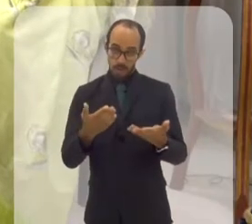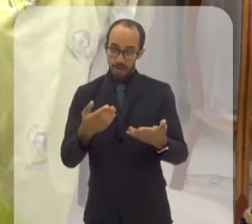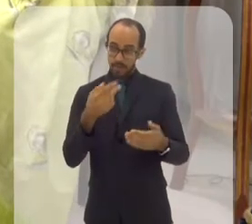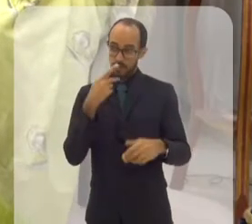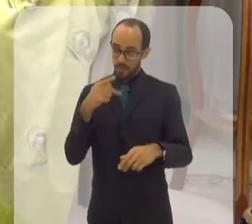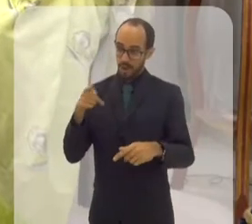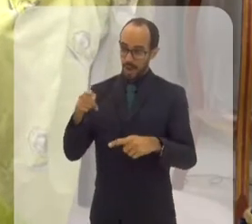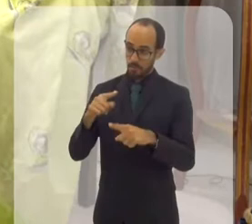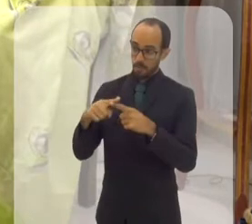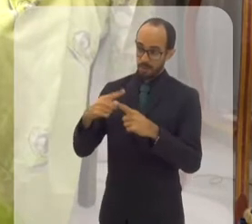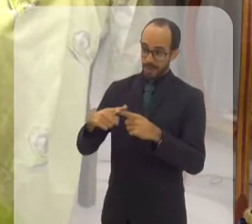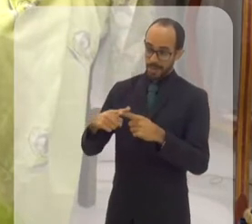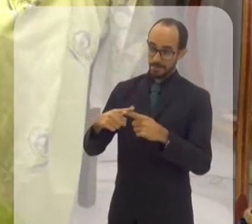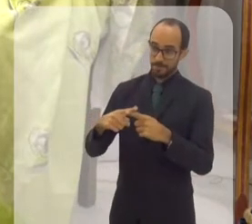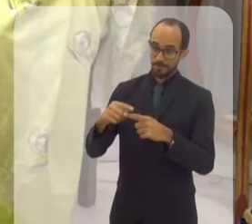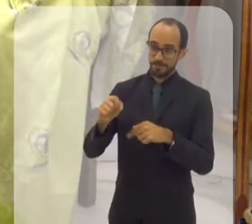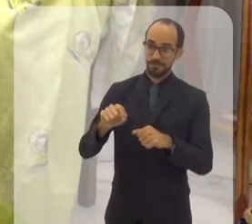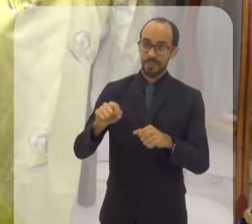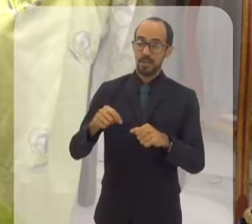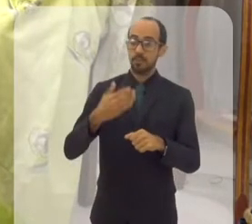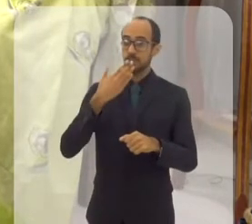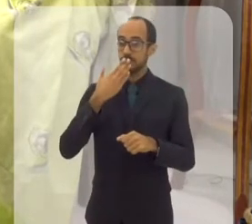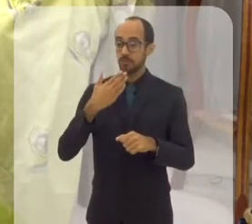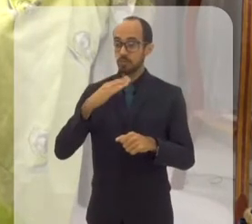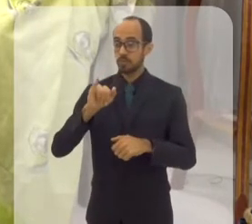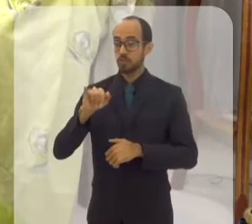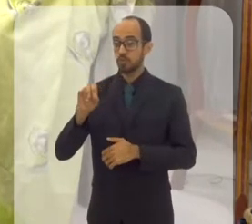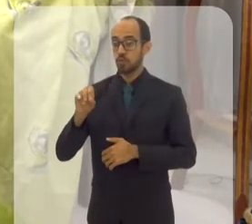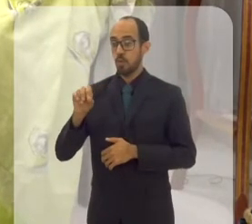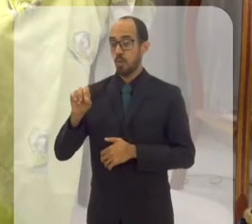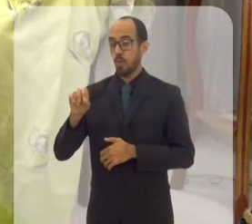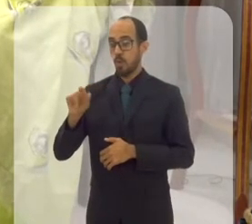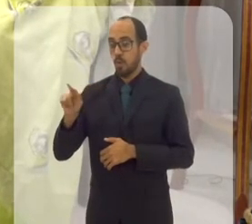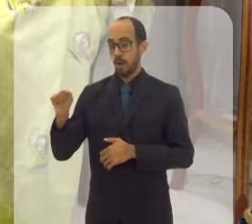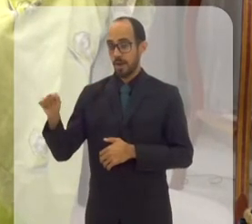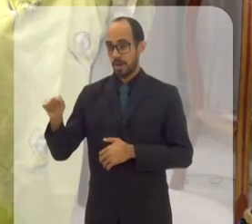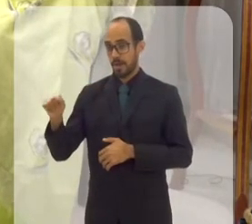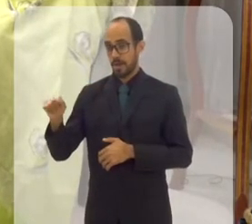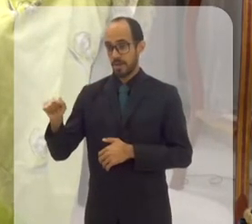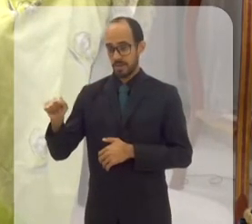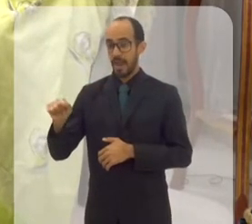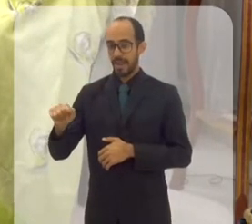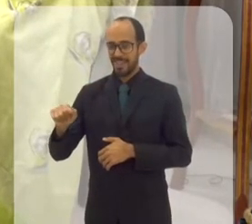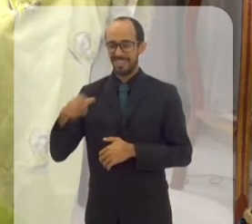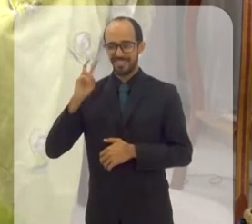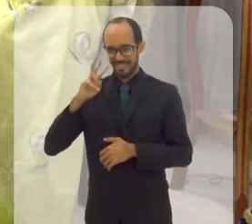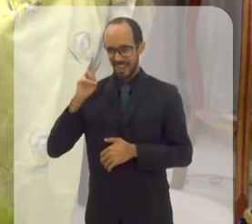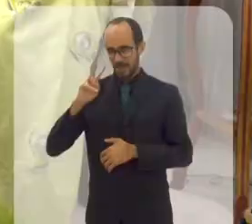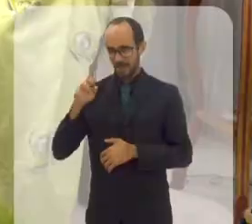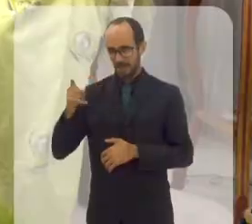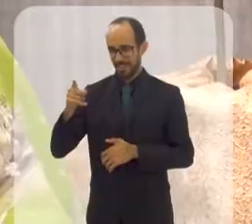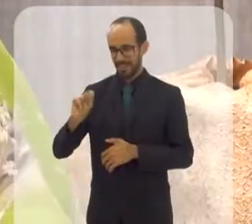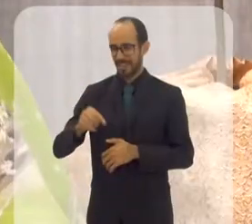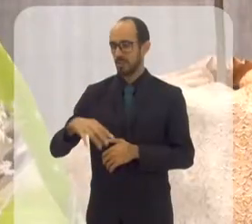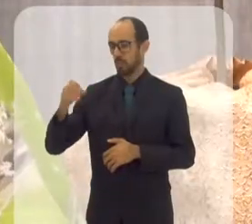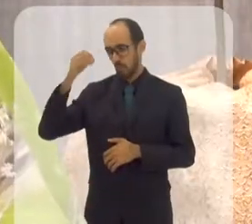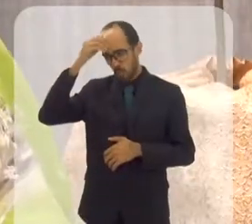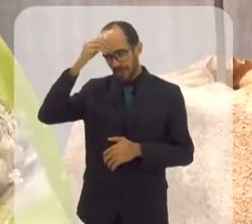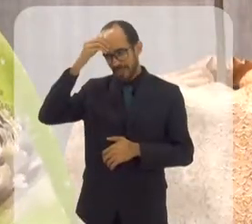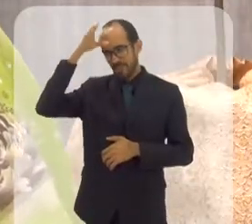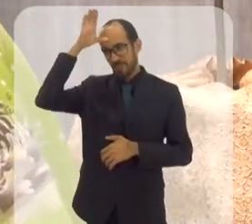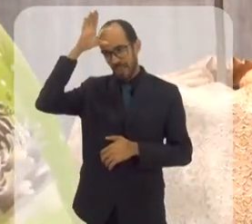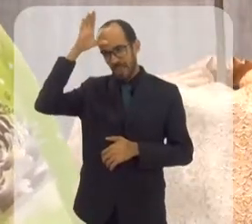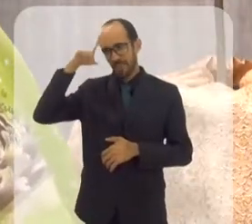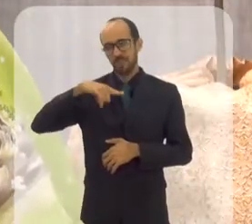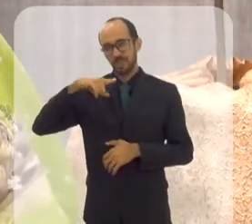para o finalzinho. É a máxima, porque eu falei em tipos de yoga. Então, eu falei em Karma Yoga, em Jnana Yoga,